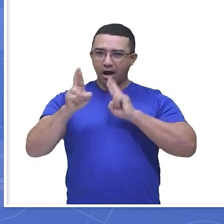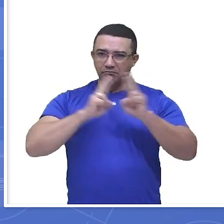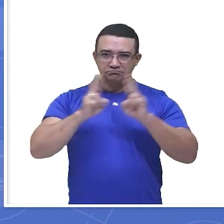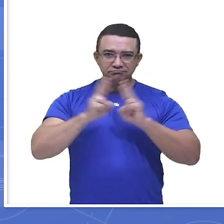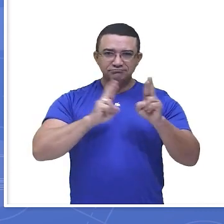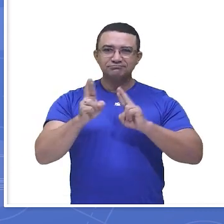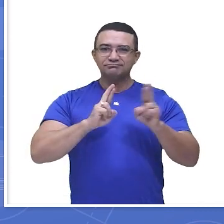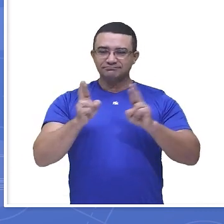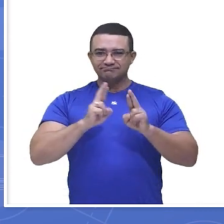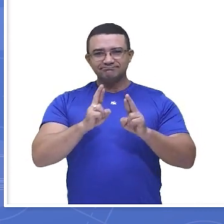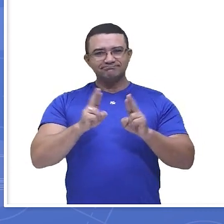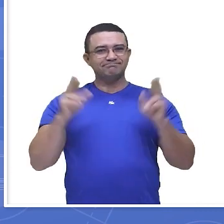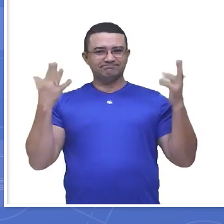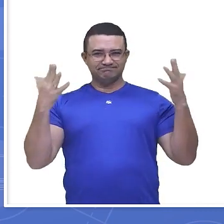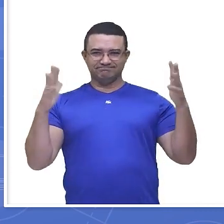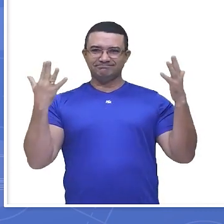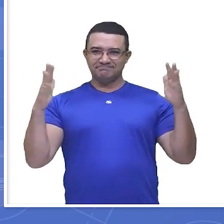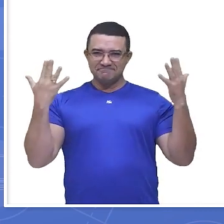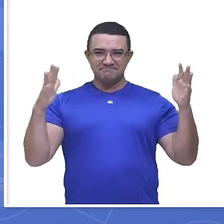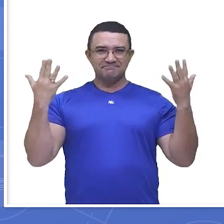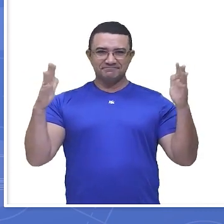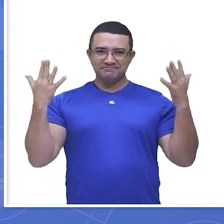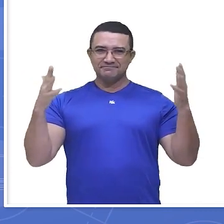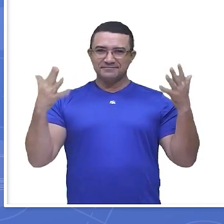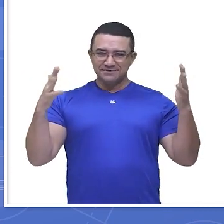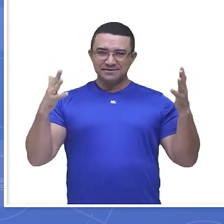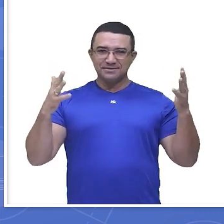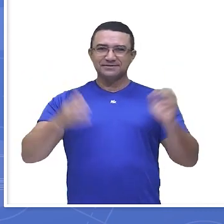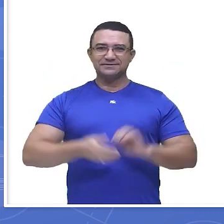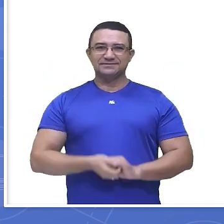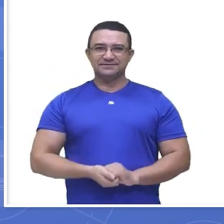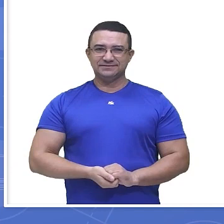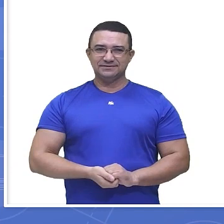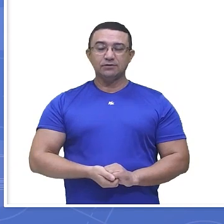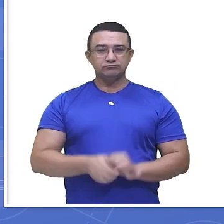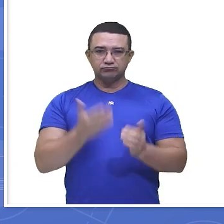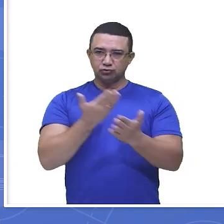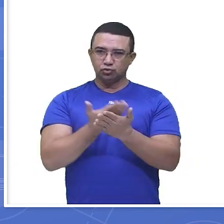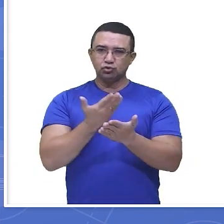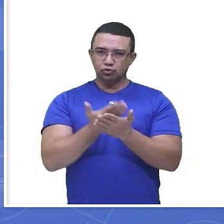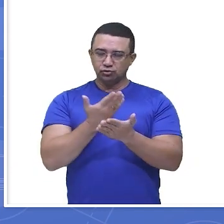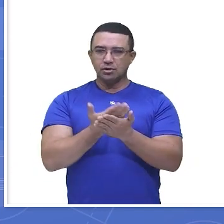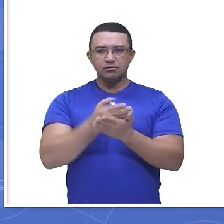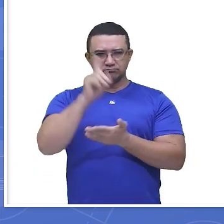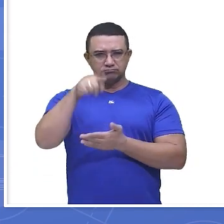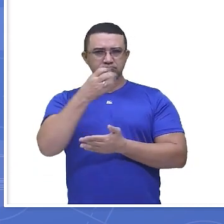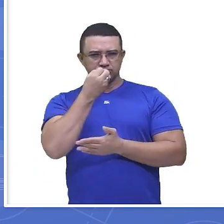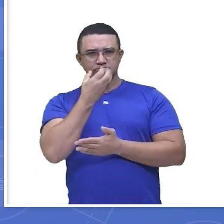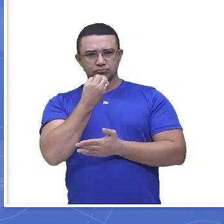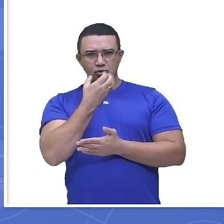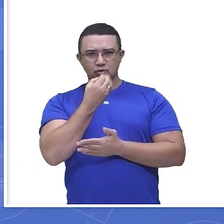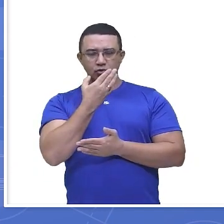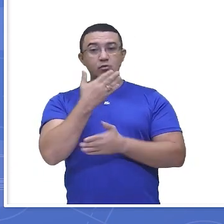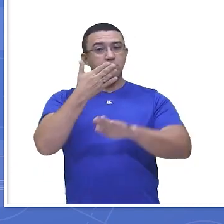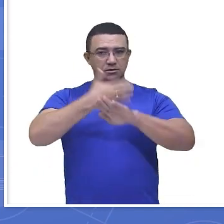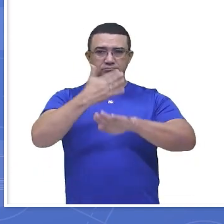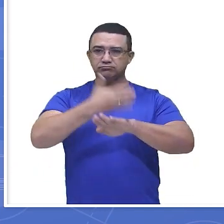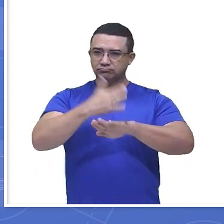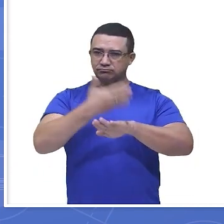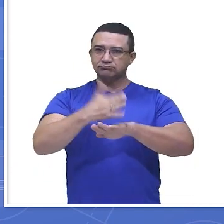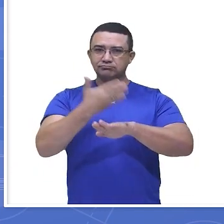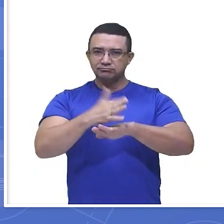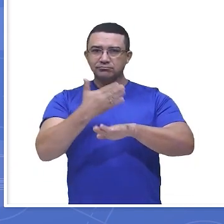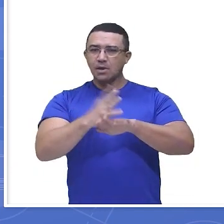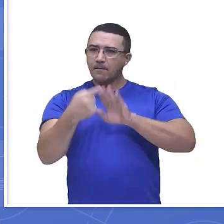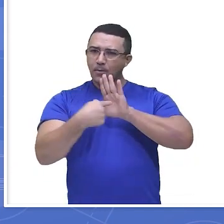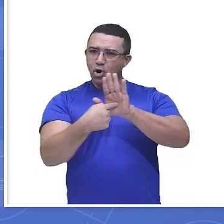É isso aí, olha, parabéns, vamos lá. Estudar implica isso, de praticar, fazer,